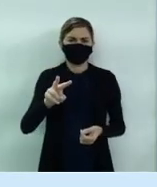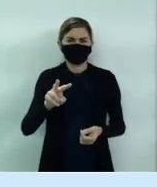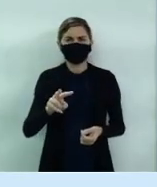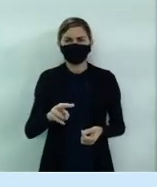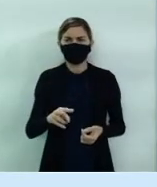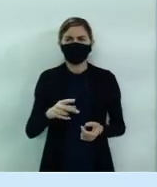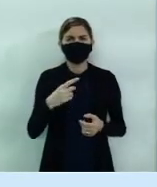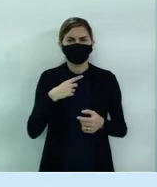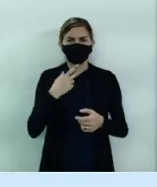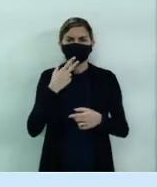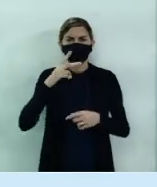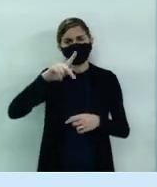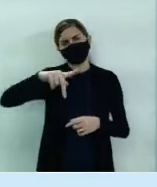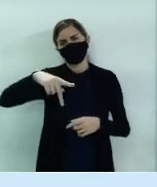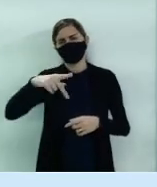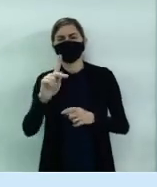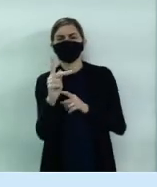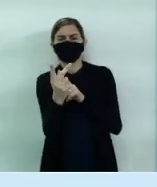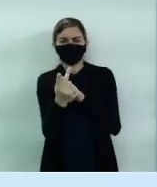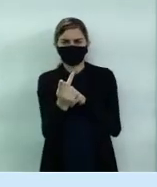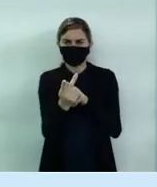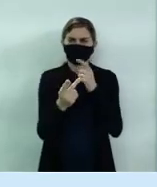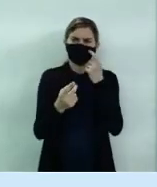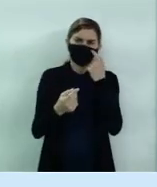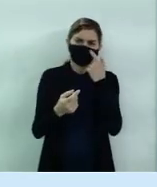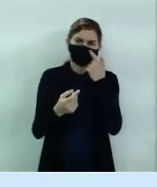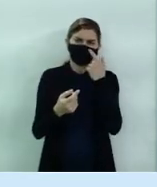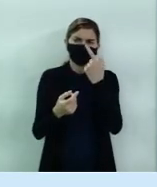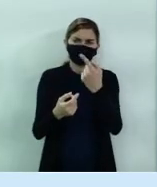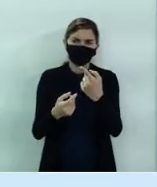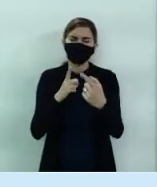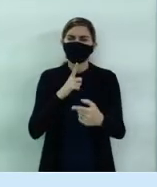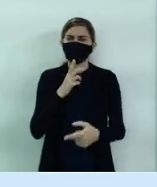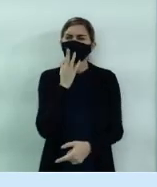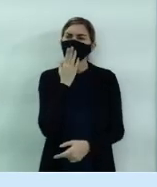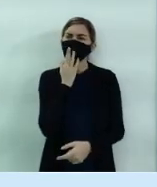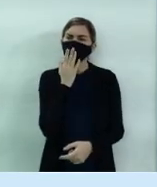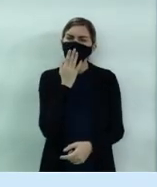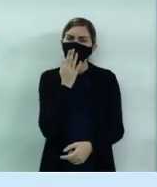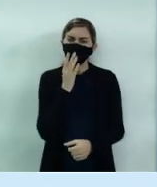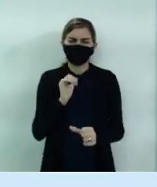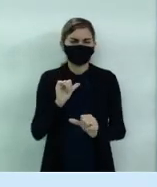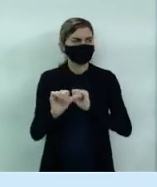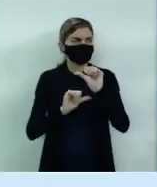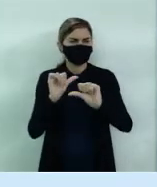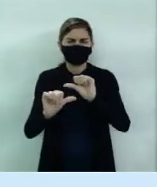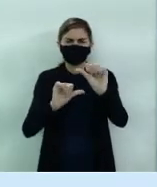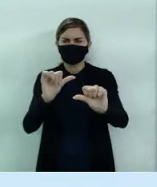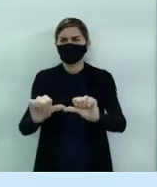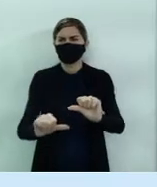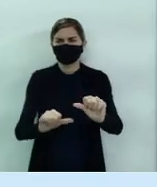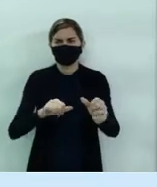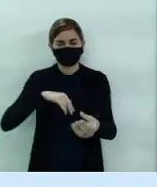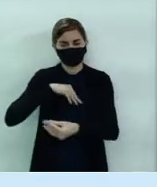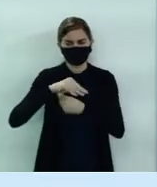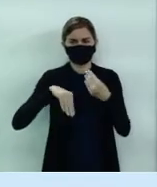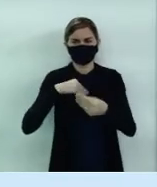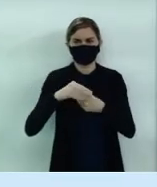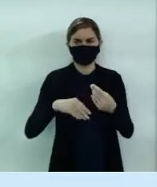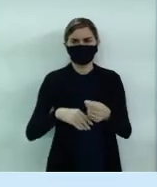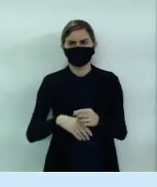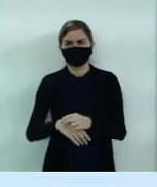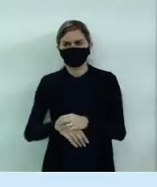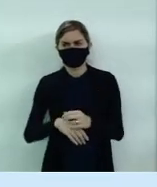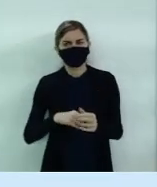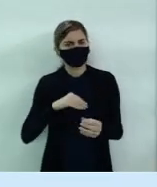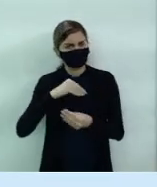quando se trata aí do pH, a gente vai ver que existem cores e que as cores elas vão ser alteradas. Vai ter aqui uma transformação, né,